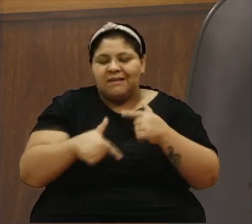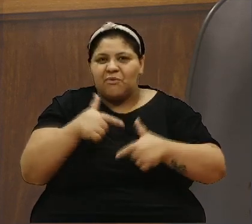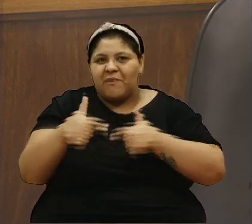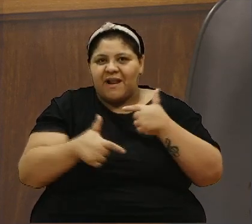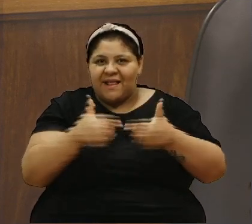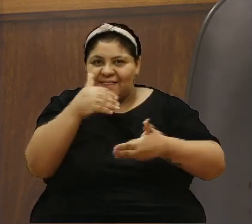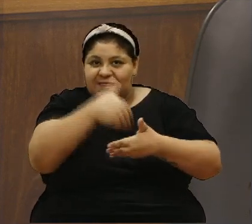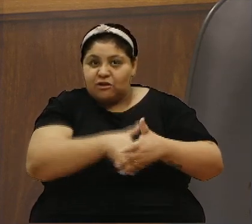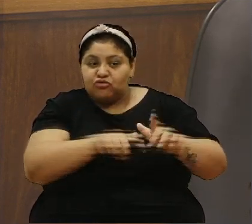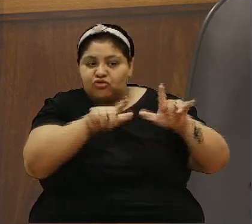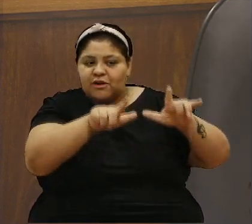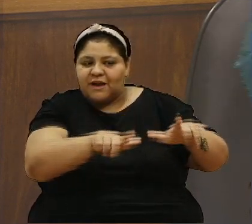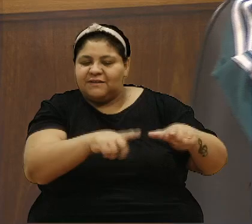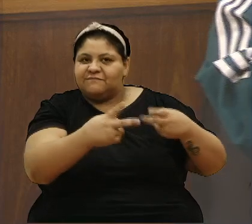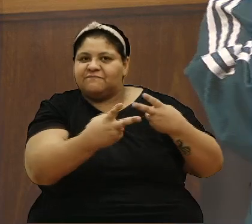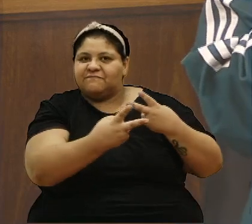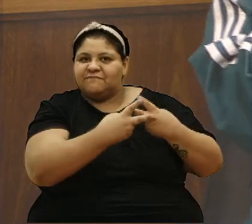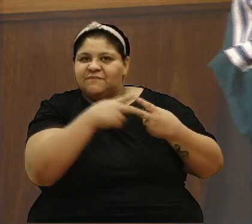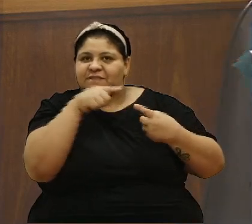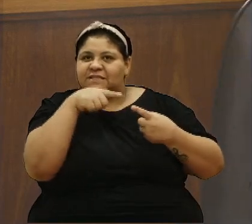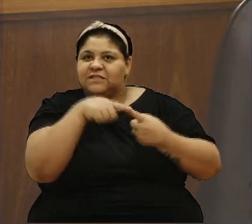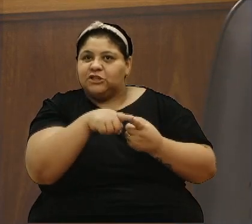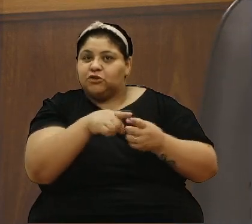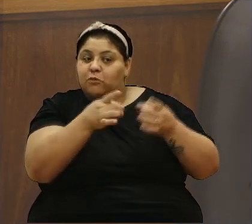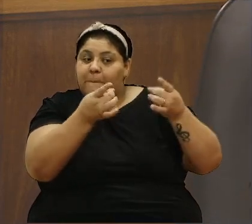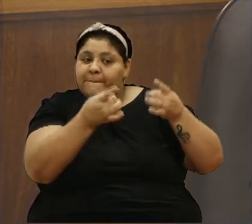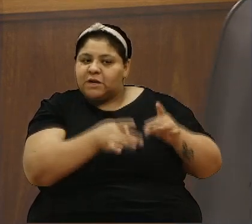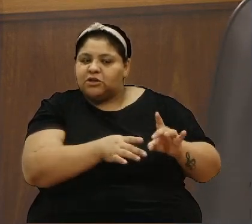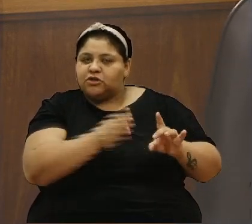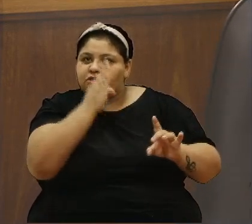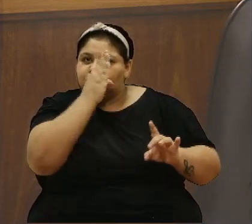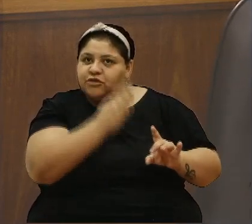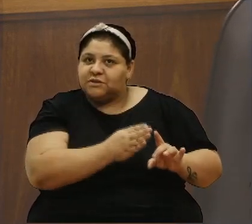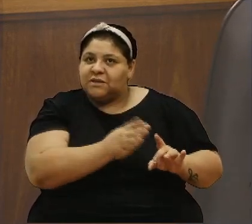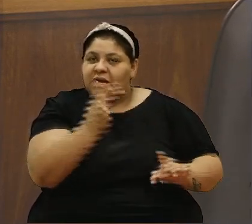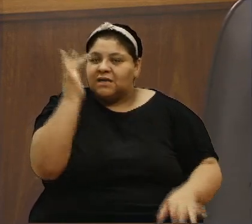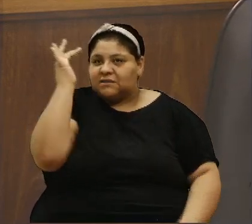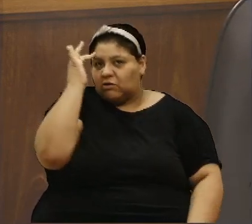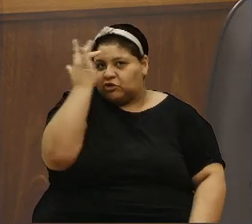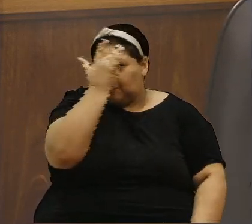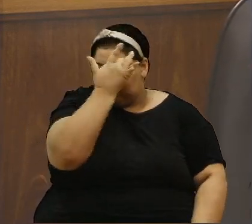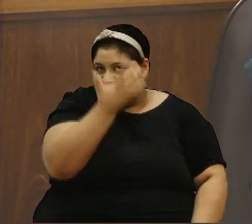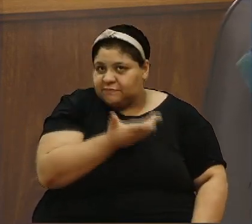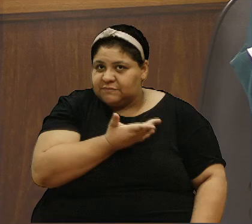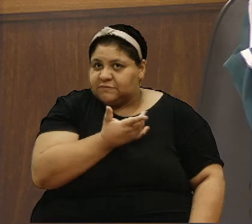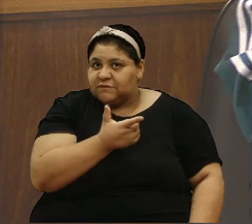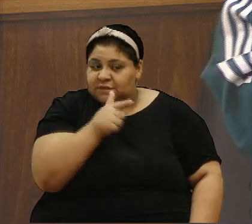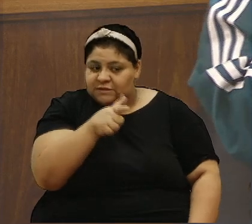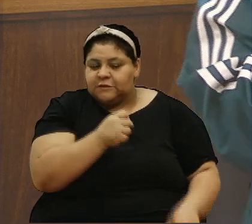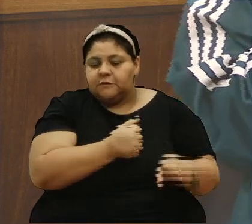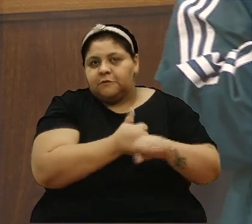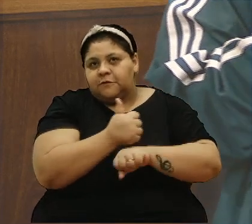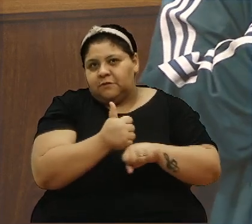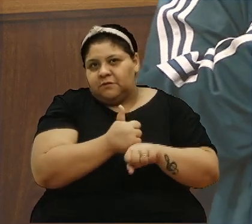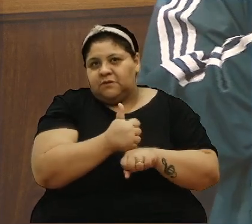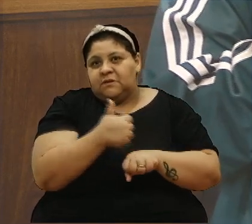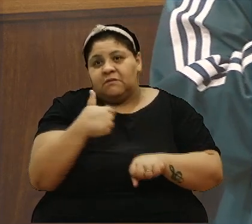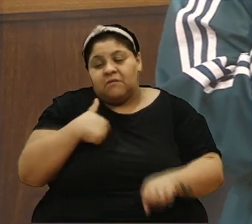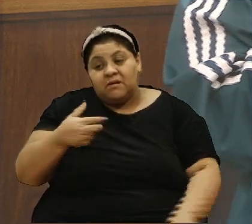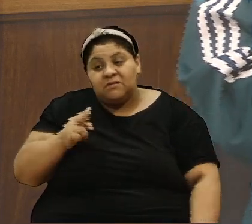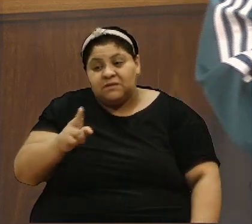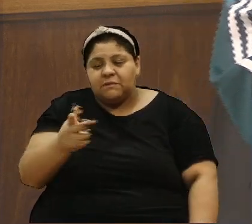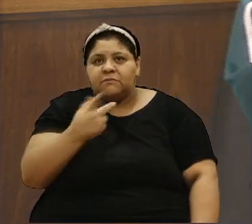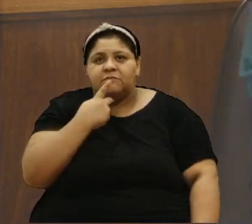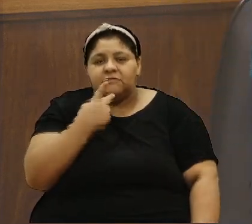desses locais, e isso afeta diretamente a saúde mental desses profissionais. E eu sempre trago